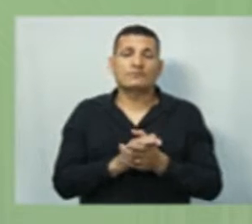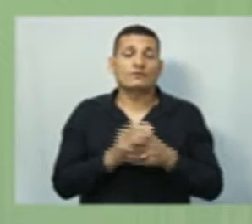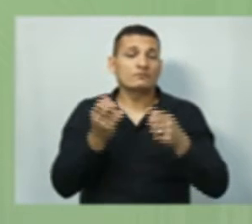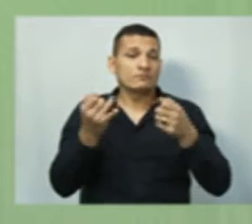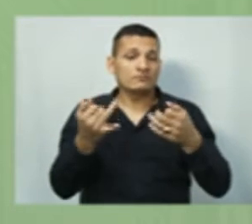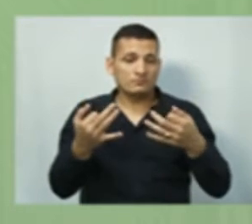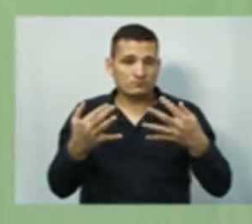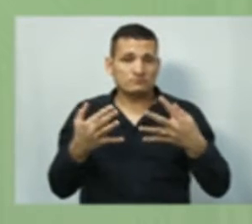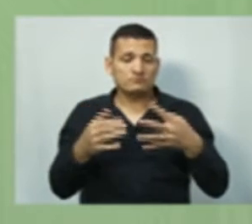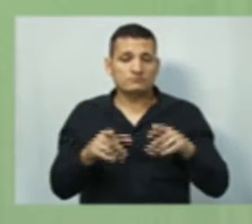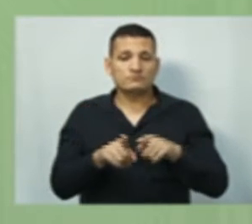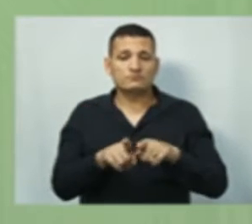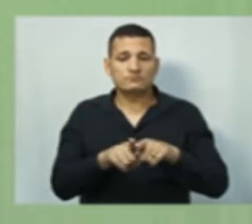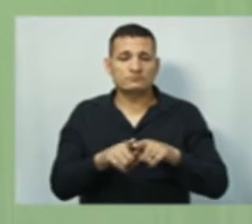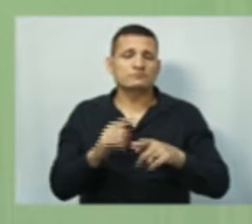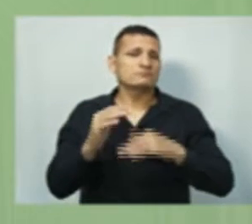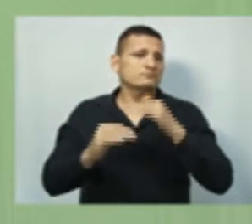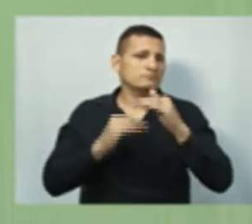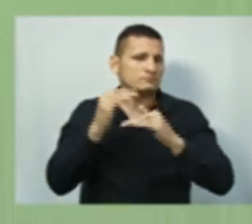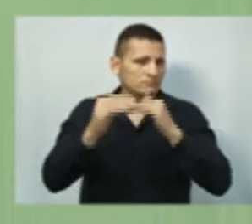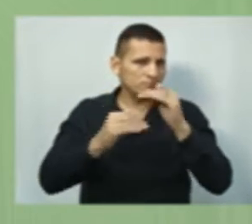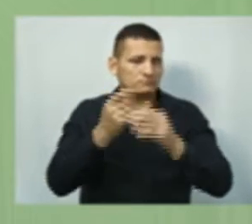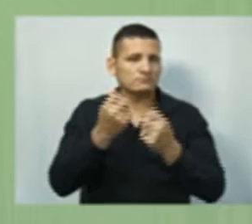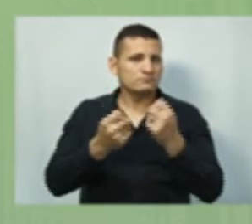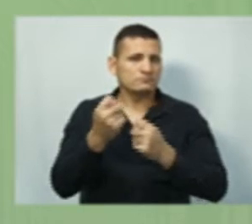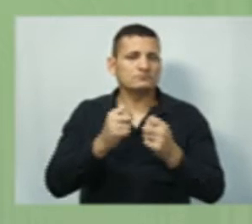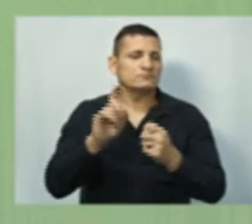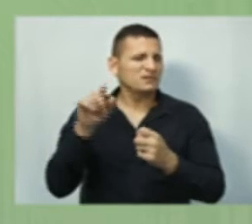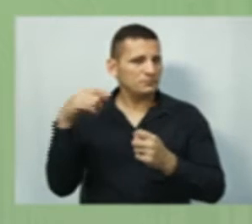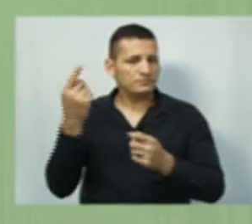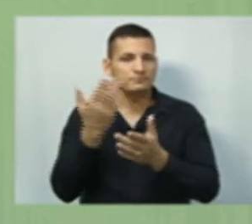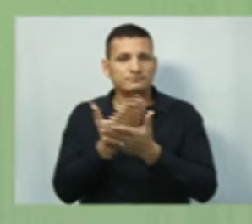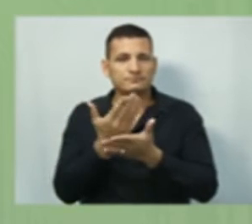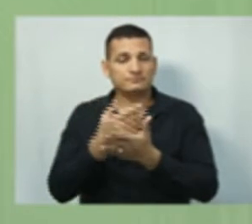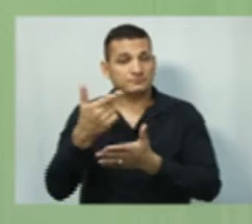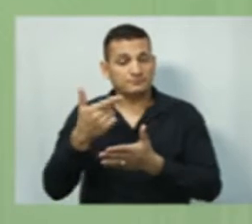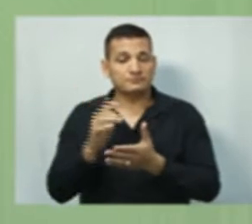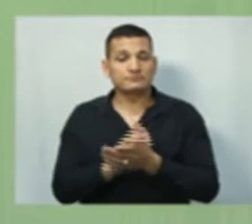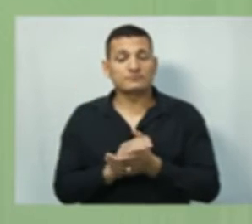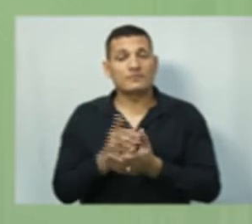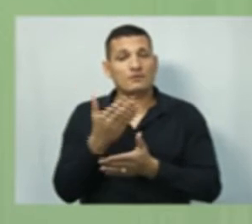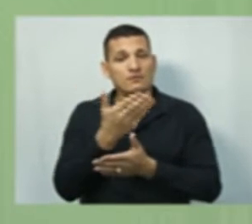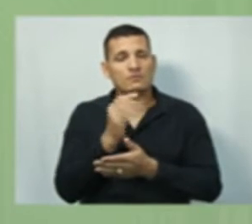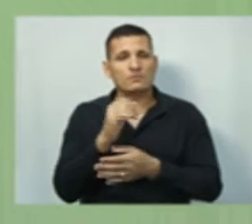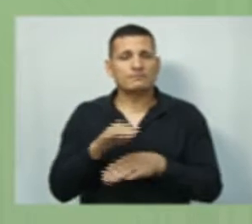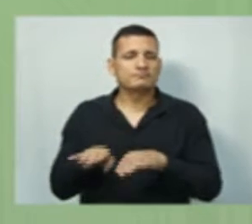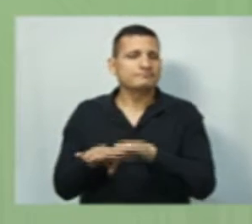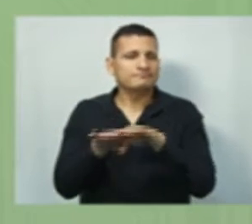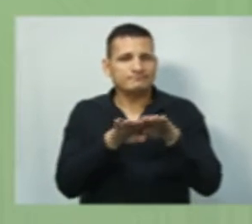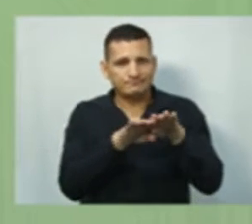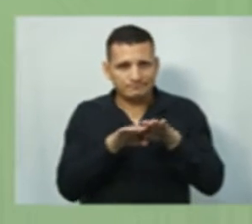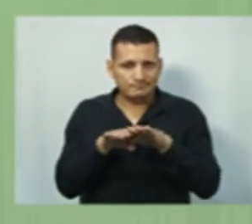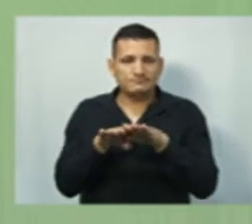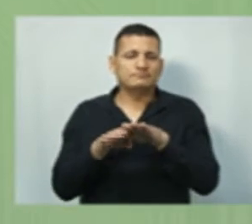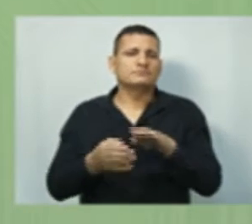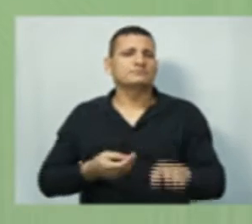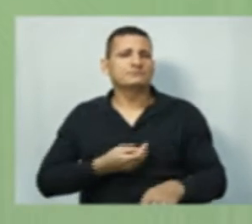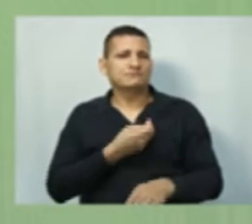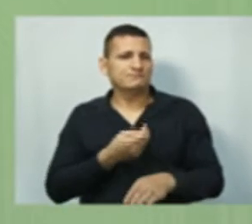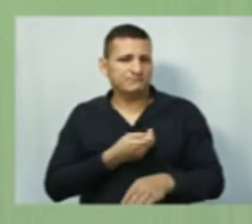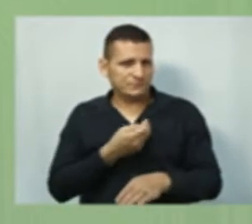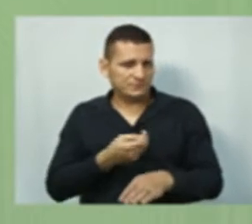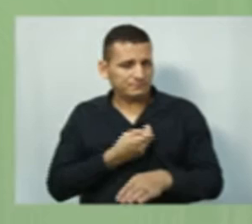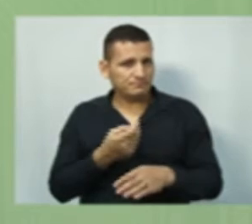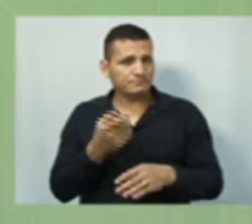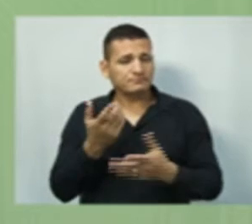falar de desenvolvimento econômico na aula 2 dessa disciplina. E aqui nós vamos falar que o padrão de vida de um país vai se